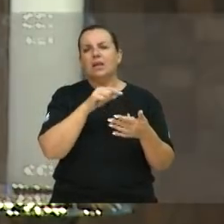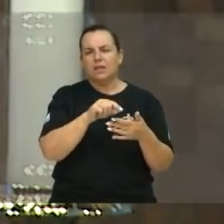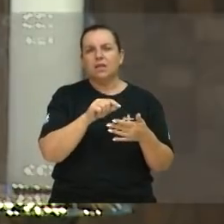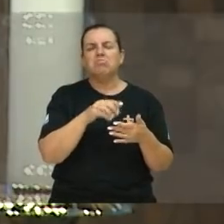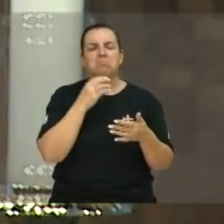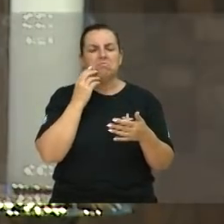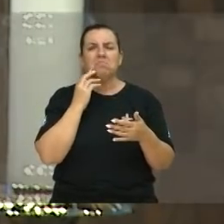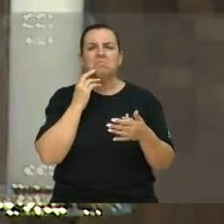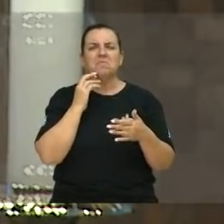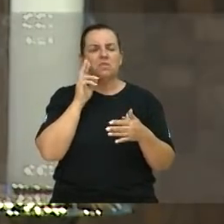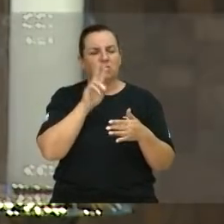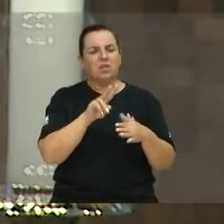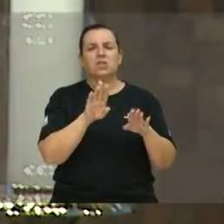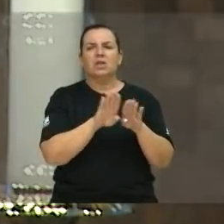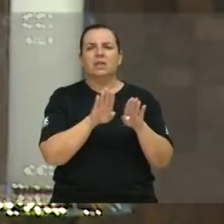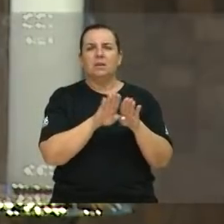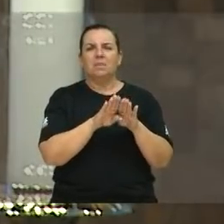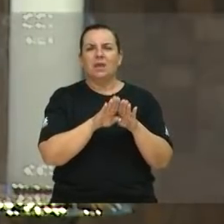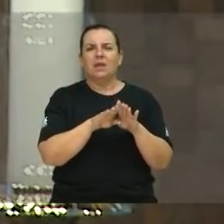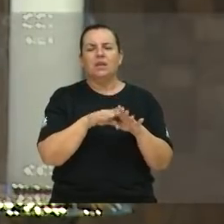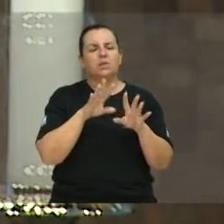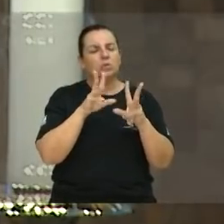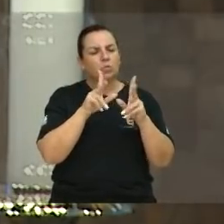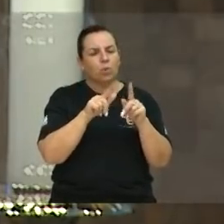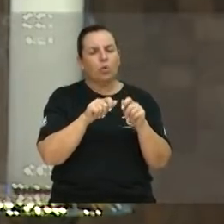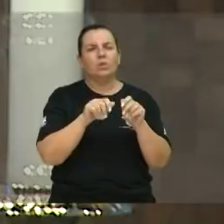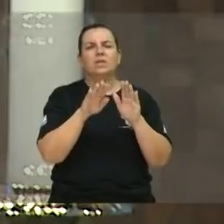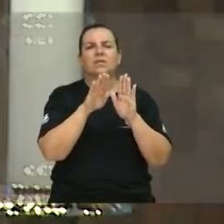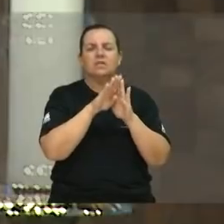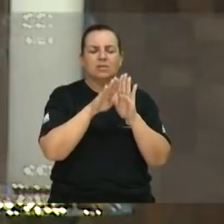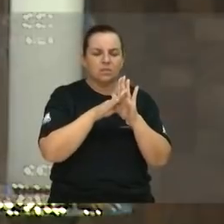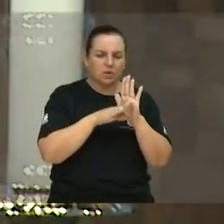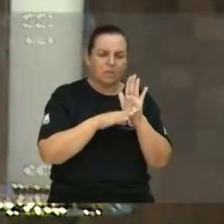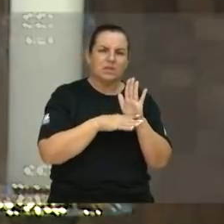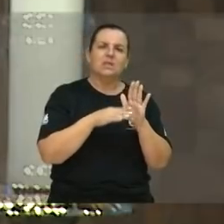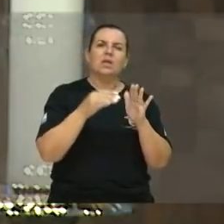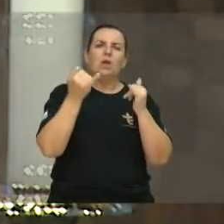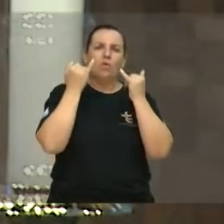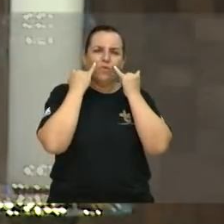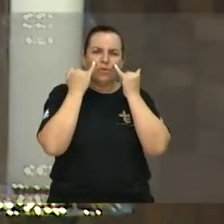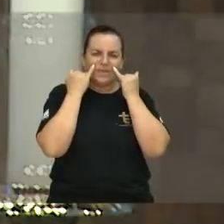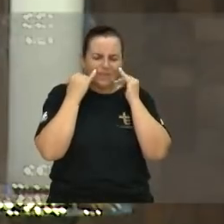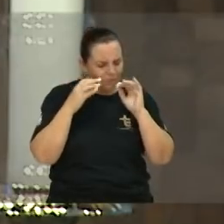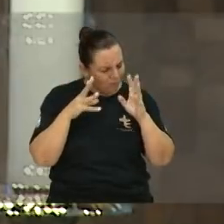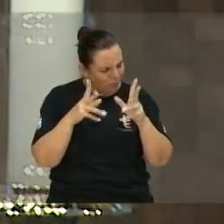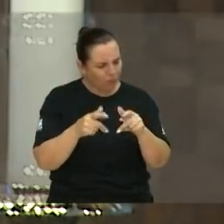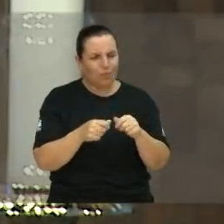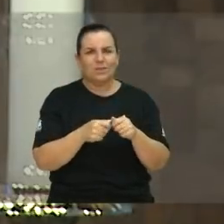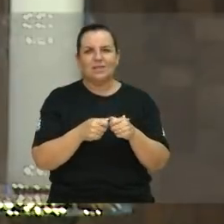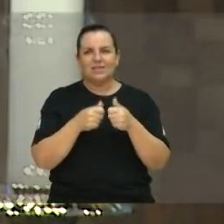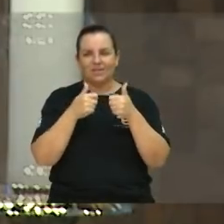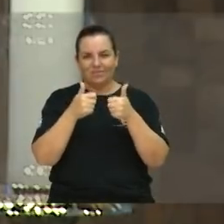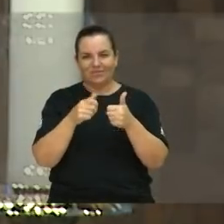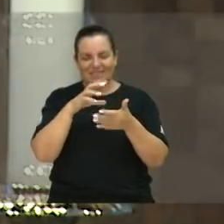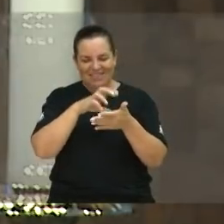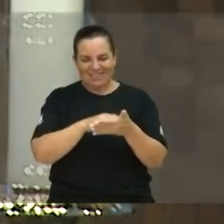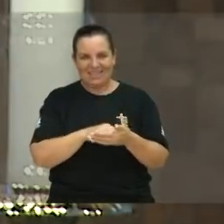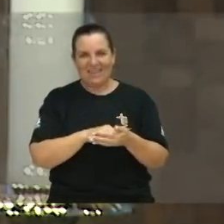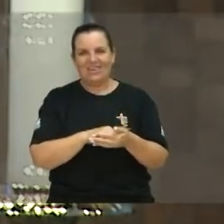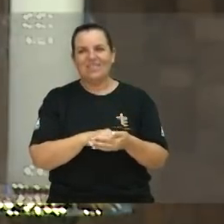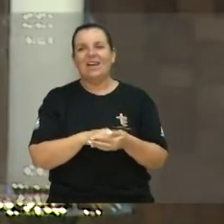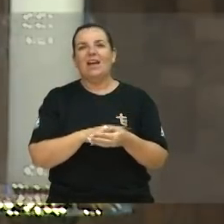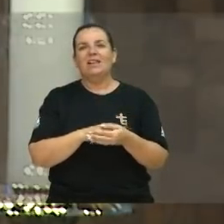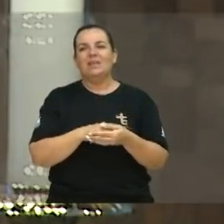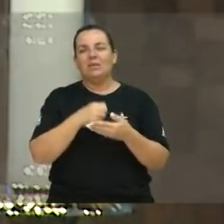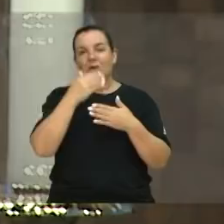inscreva a sônia também aí o sininho para que você possa saber sempre quando nós publicamos um vídeo novo tá bom se inscreva no